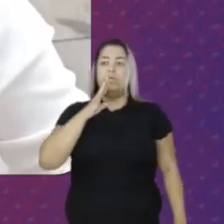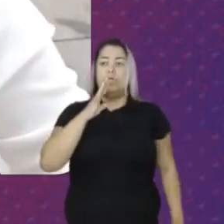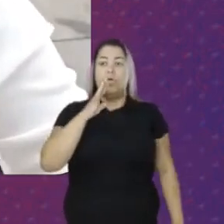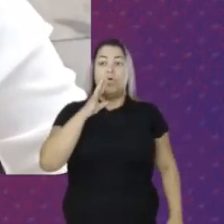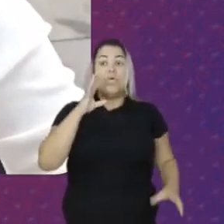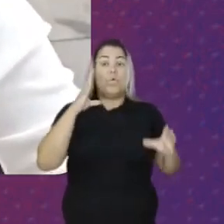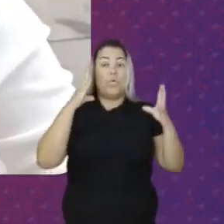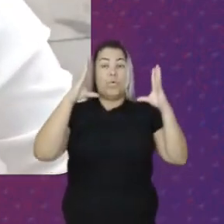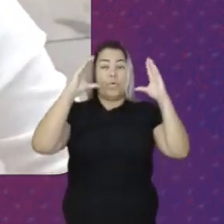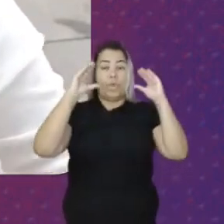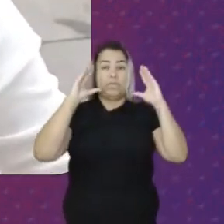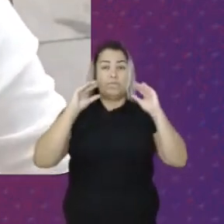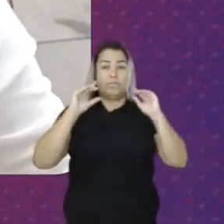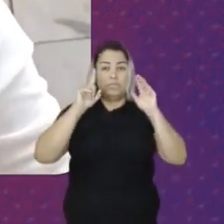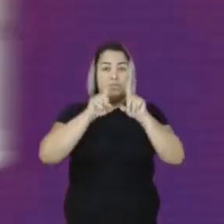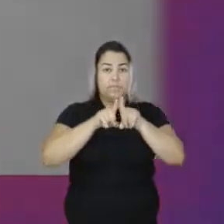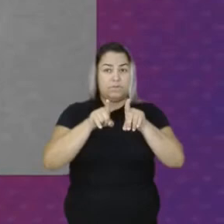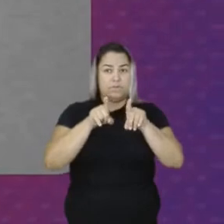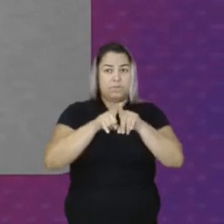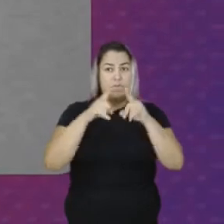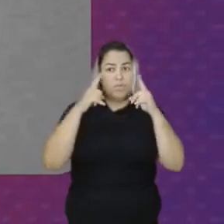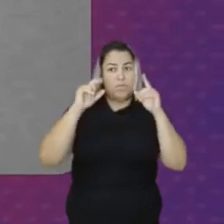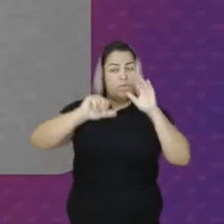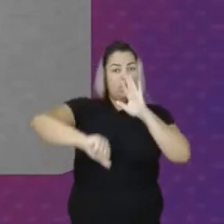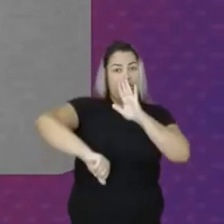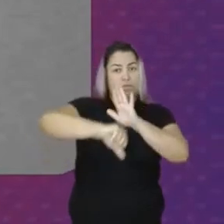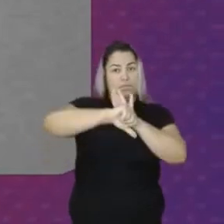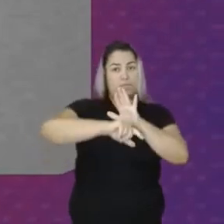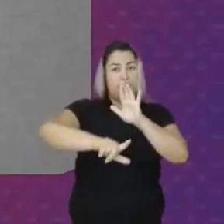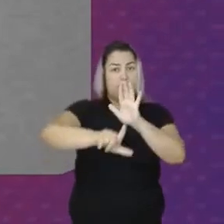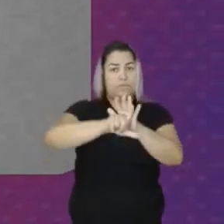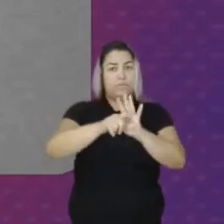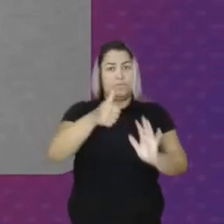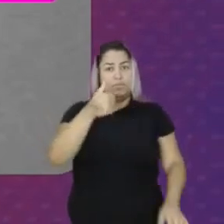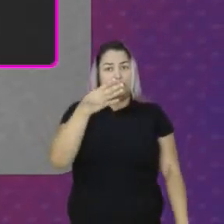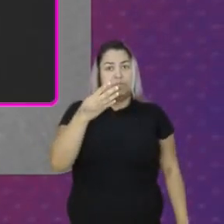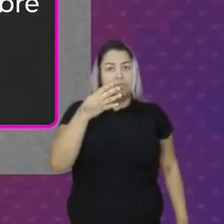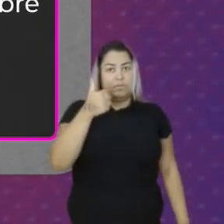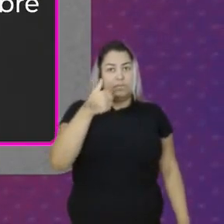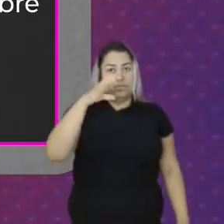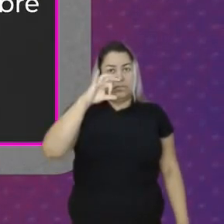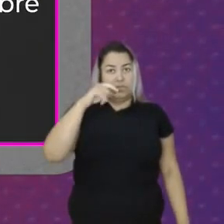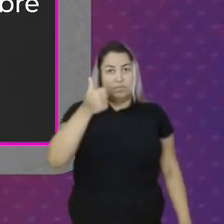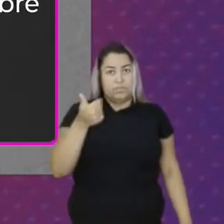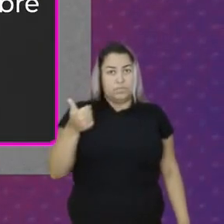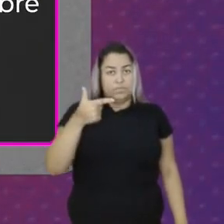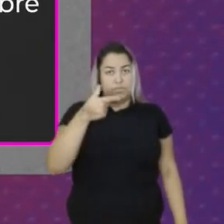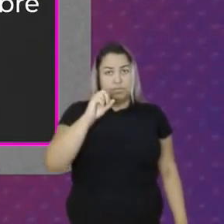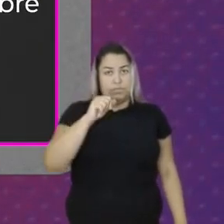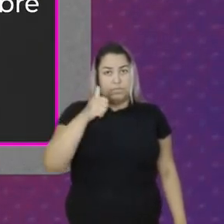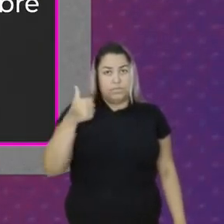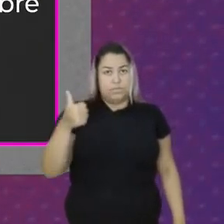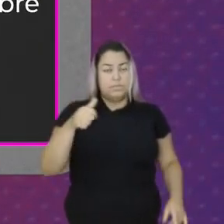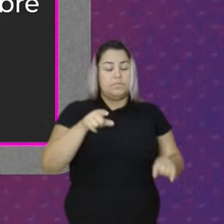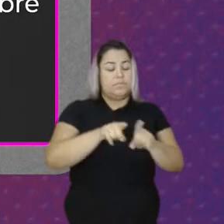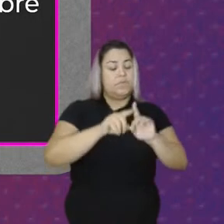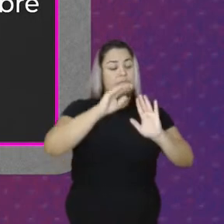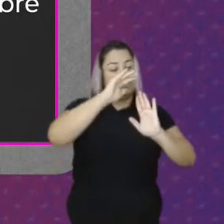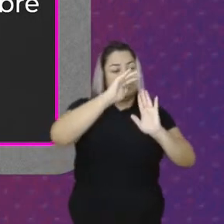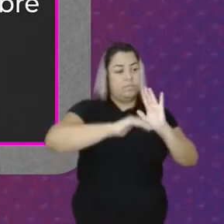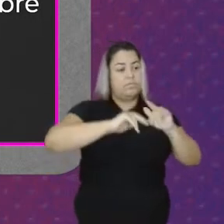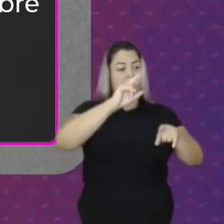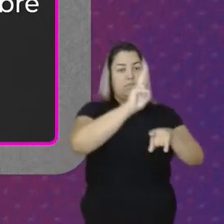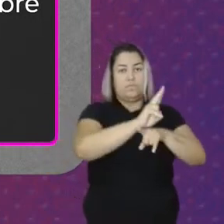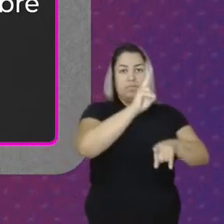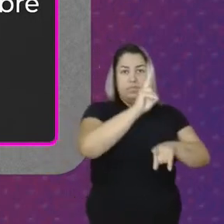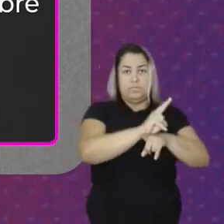tipo de violência como um crime, né? A Lei 14.192 de 2021 estabelece normas para